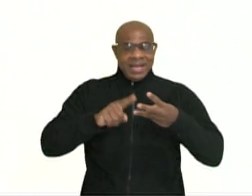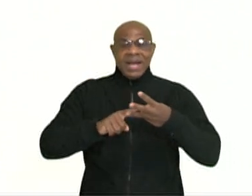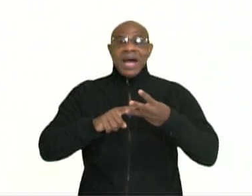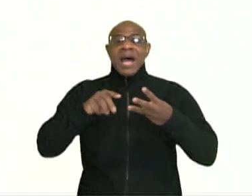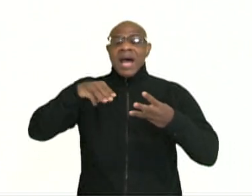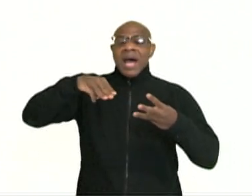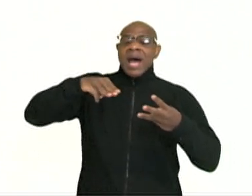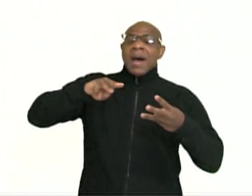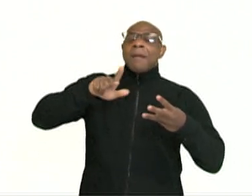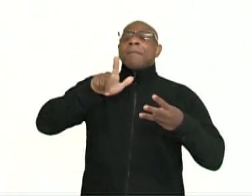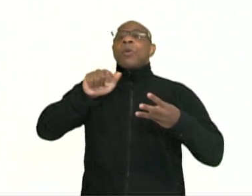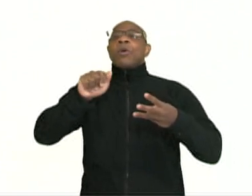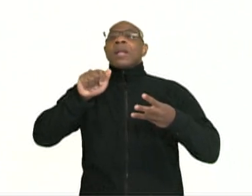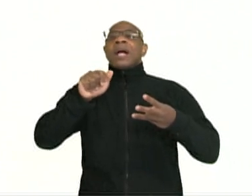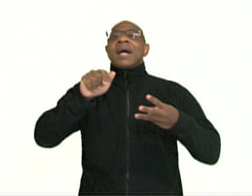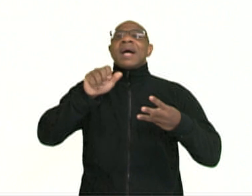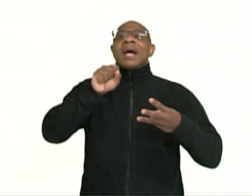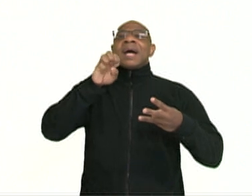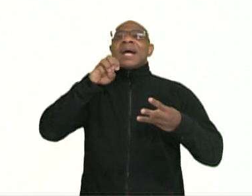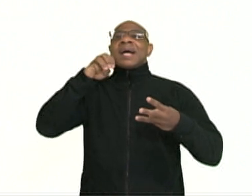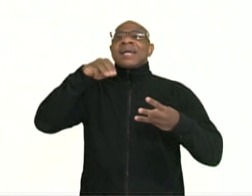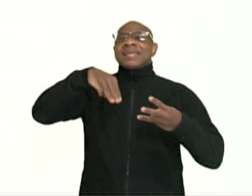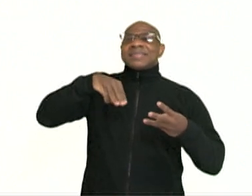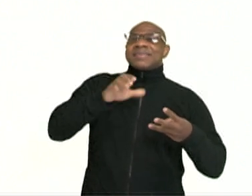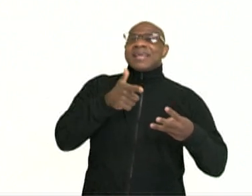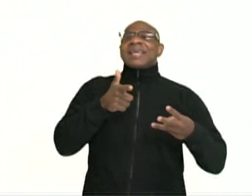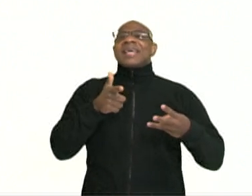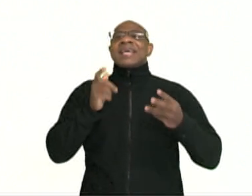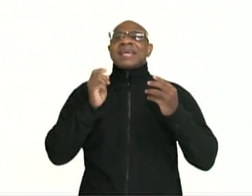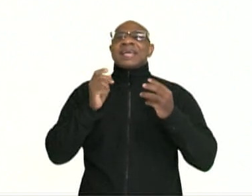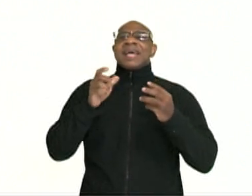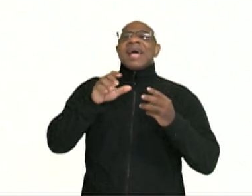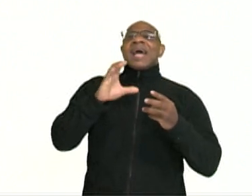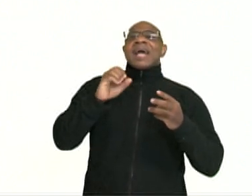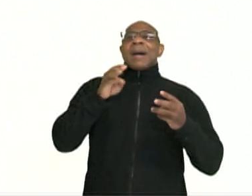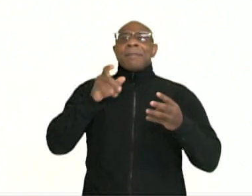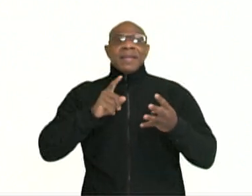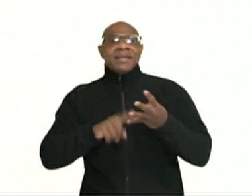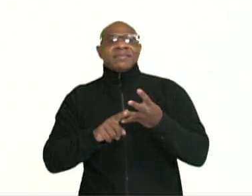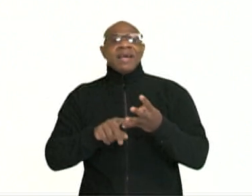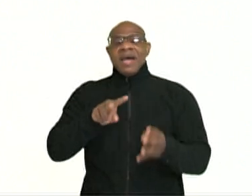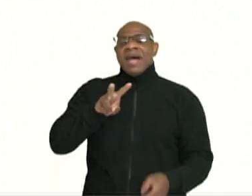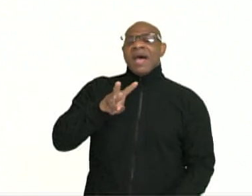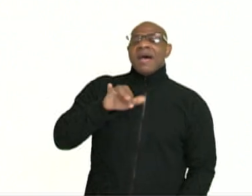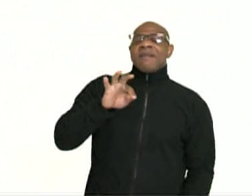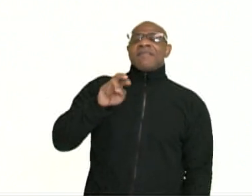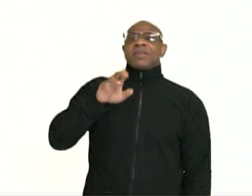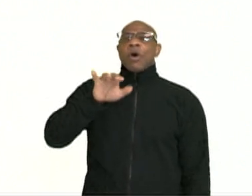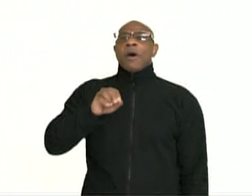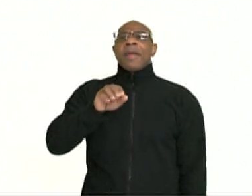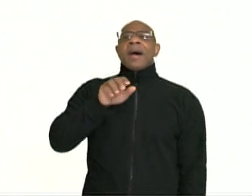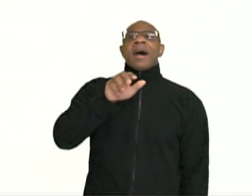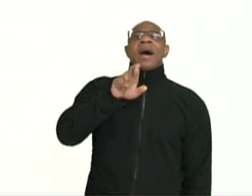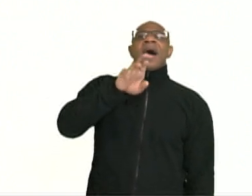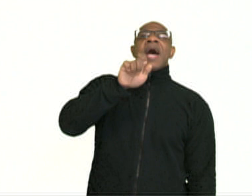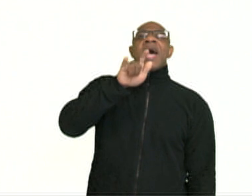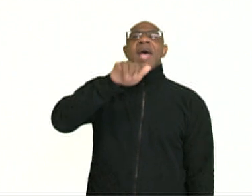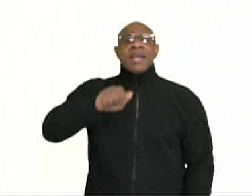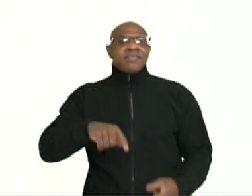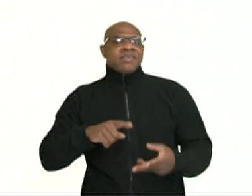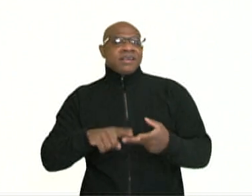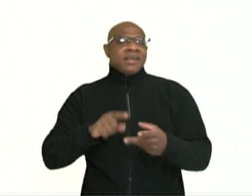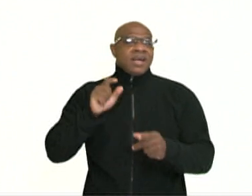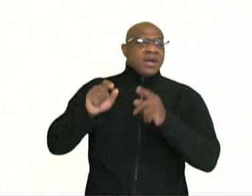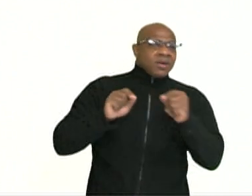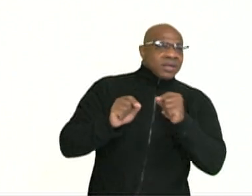Boto Cor-de-Rosa, Curupira, Vitória Régia. Então, são exemplos de lendas indígenas, E